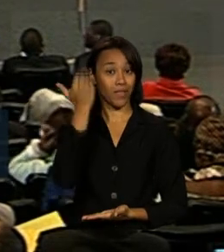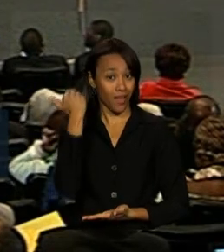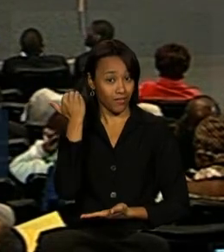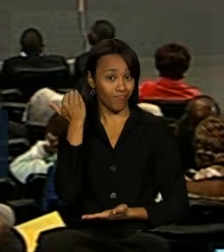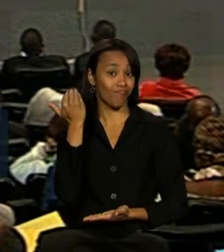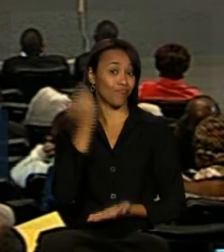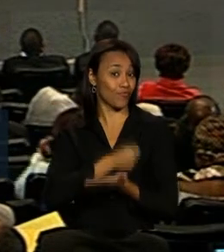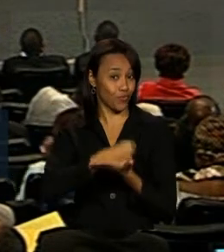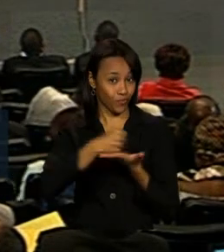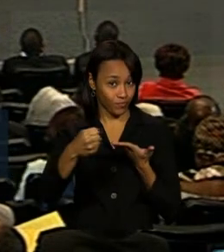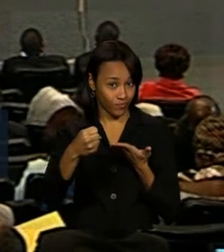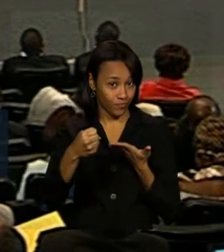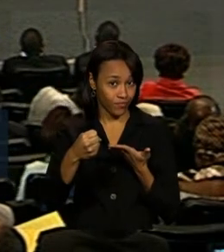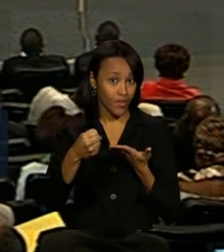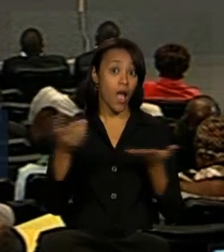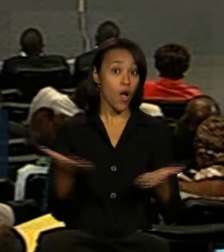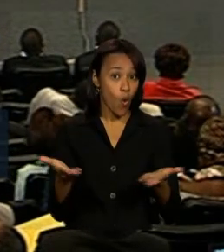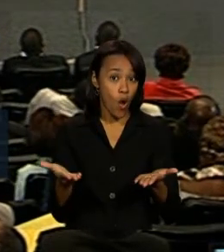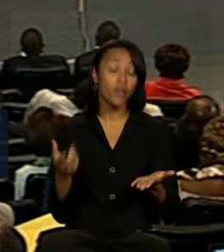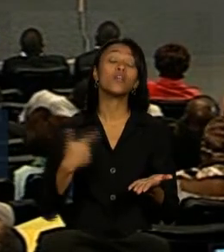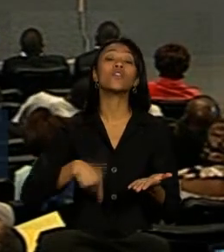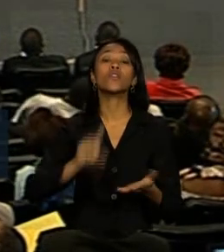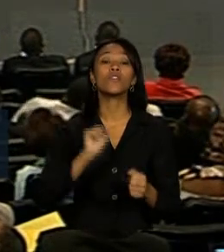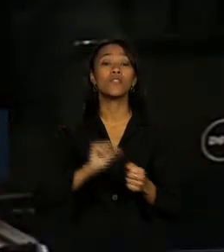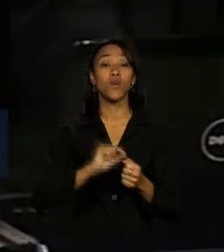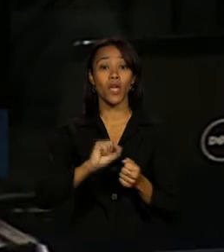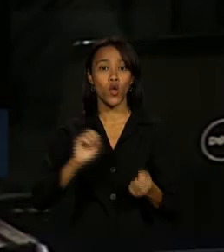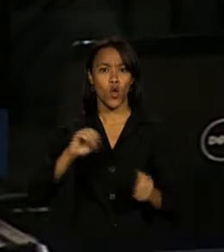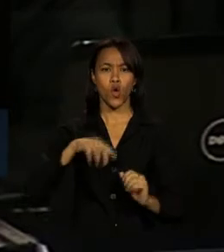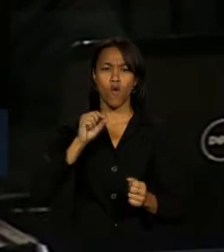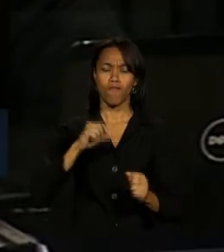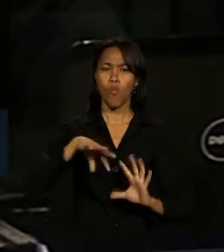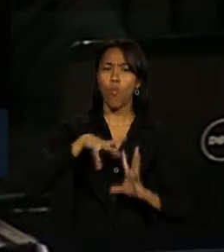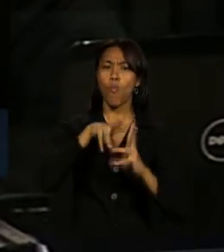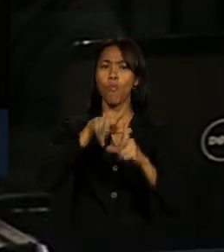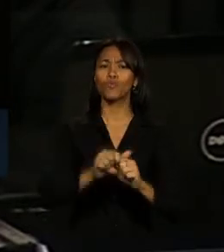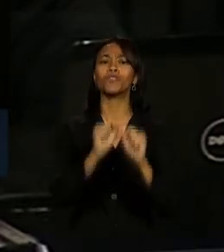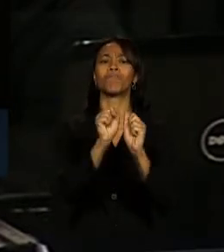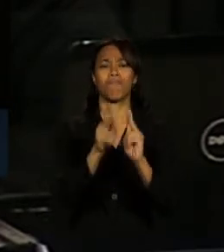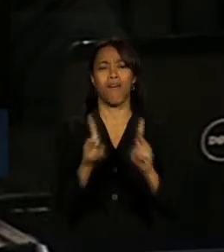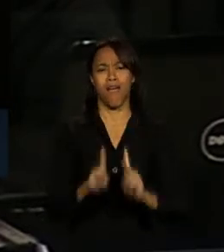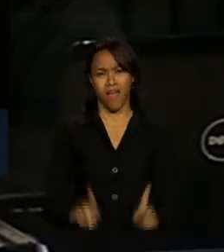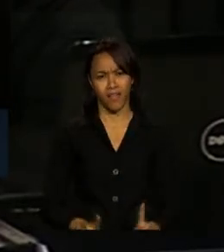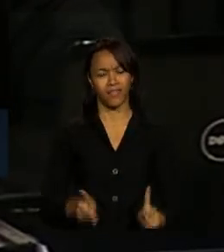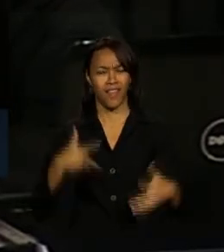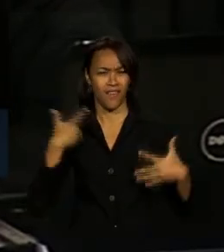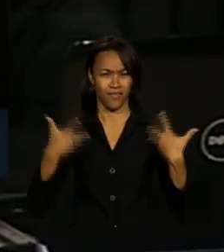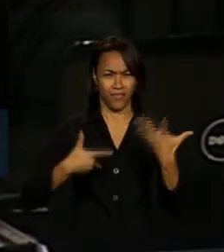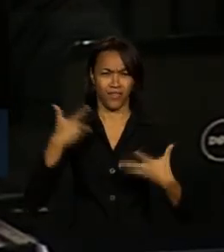passado. Nós precisamos agora de construir um mundo de paz,